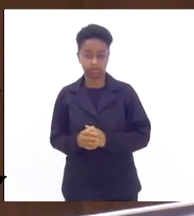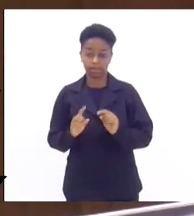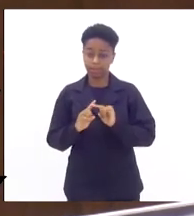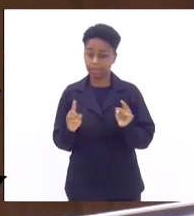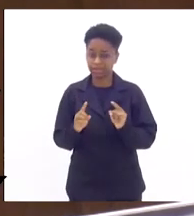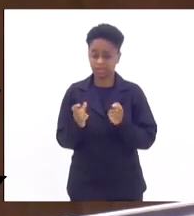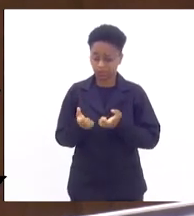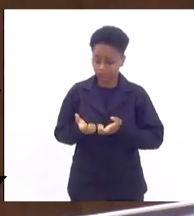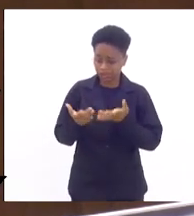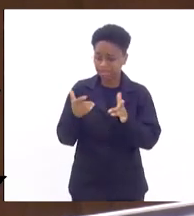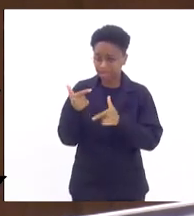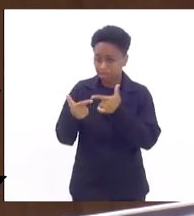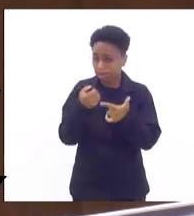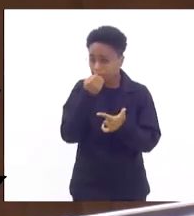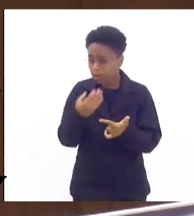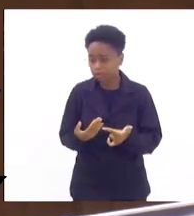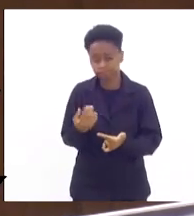contendo,